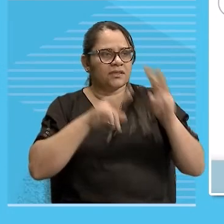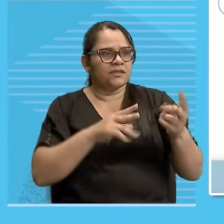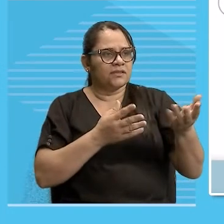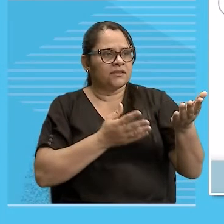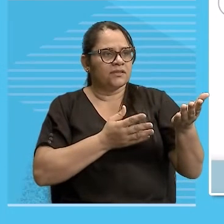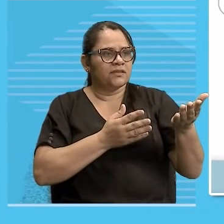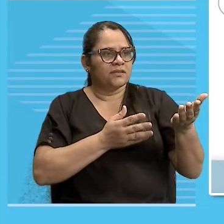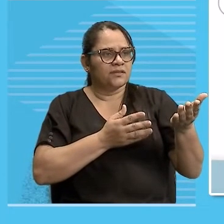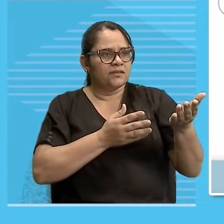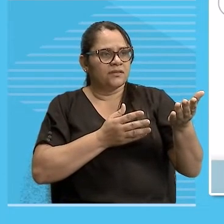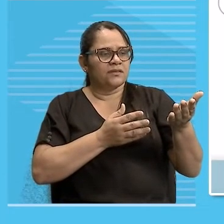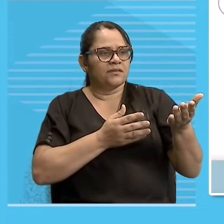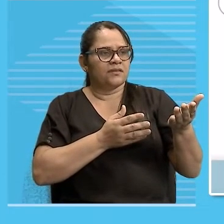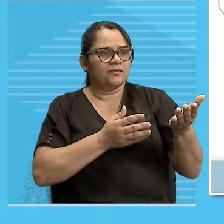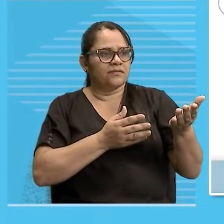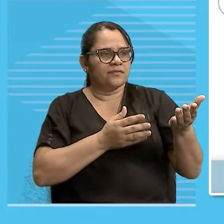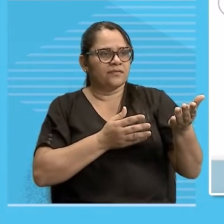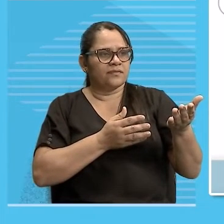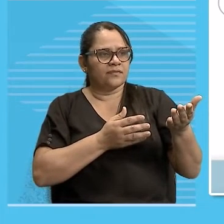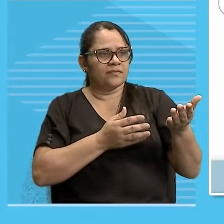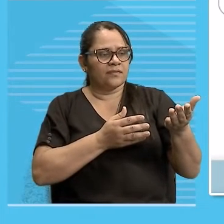É porque eu não sei o que, não sei o que.